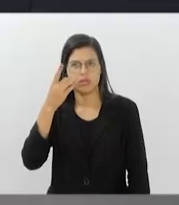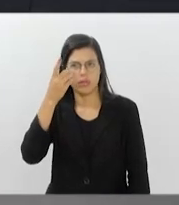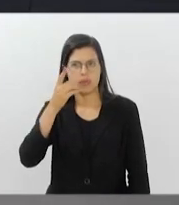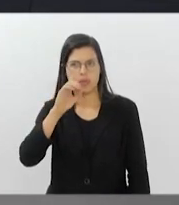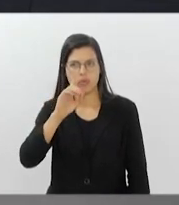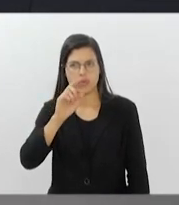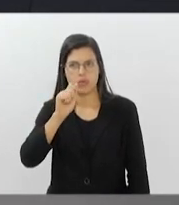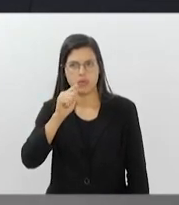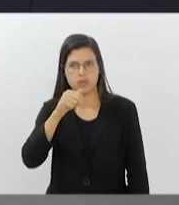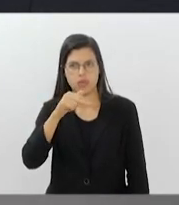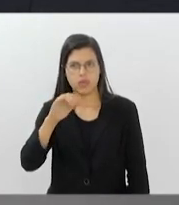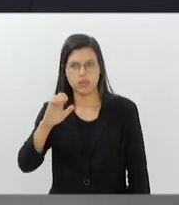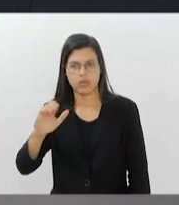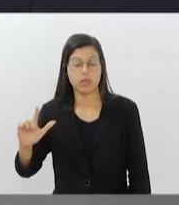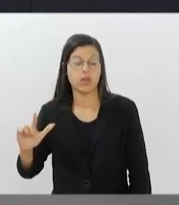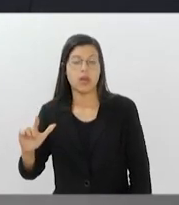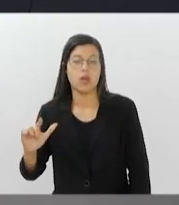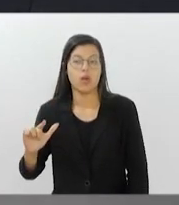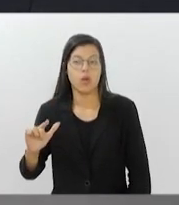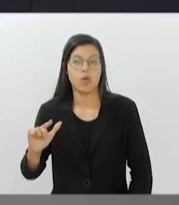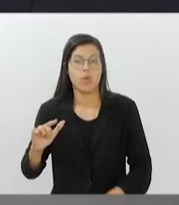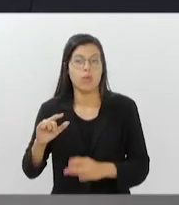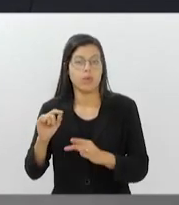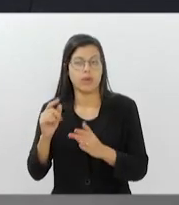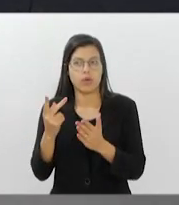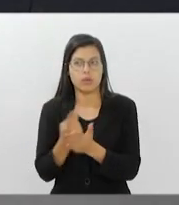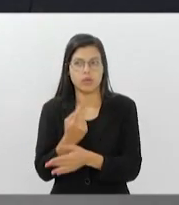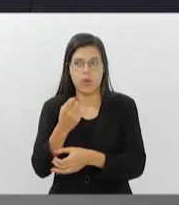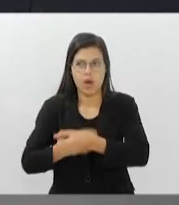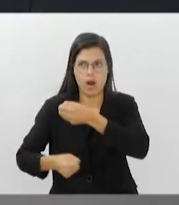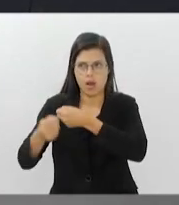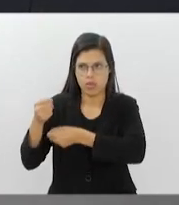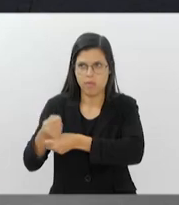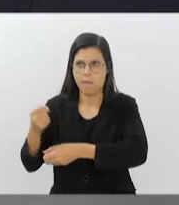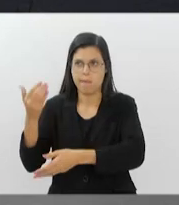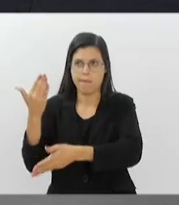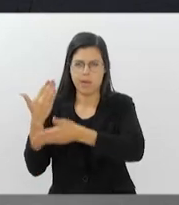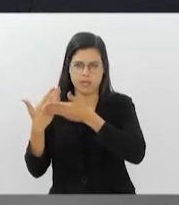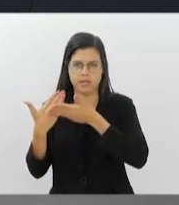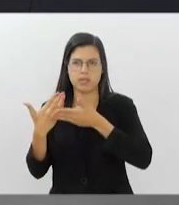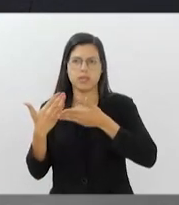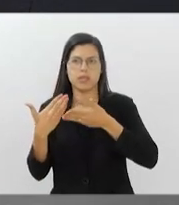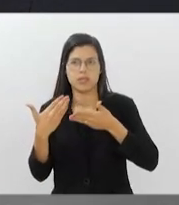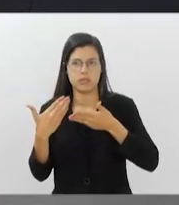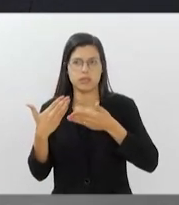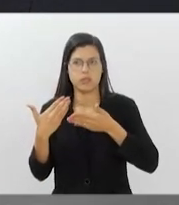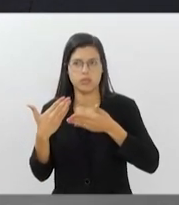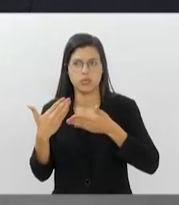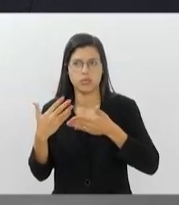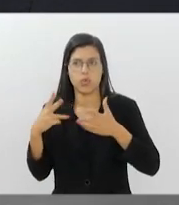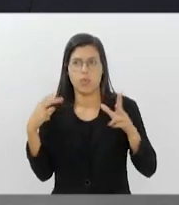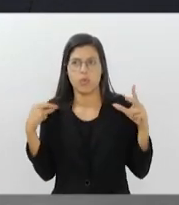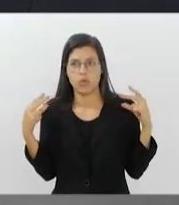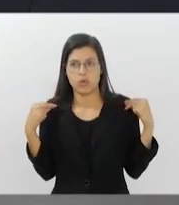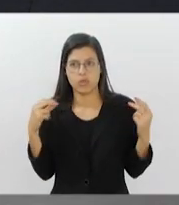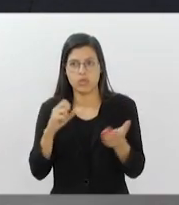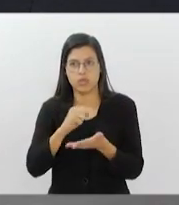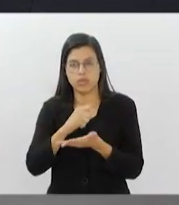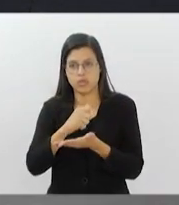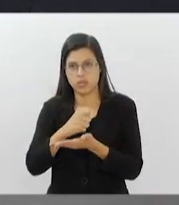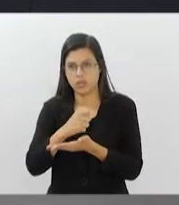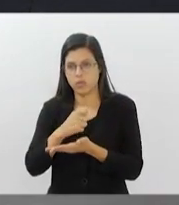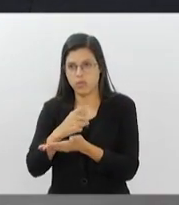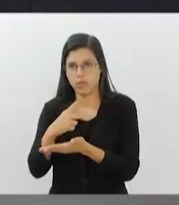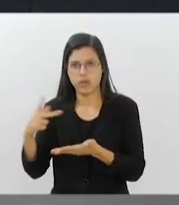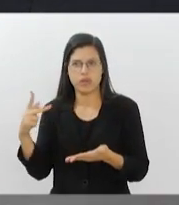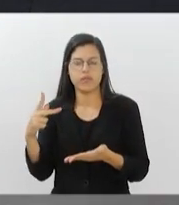aquele episódio no ano passado, salvo engano, no ano retrasado, que o motorista de aplicativo largou